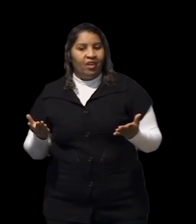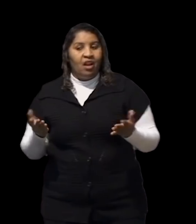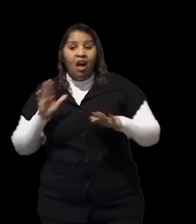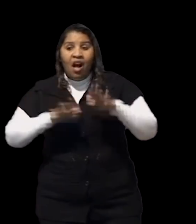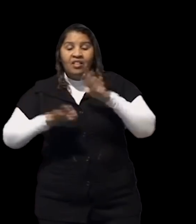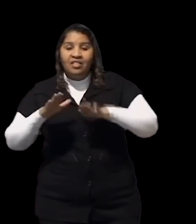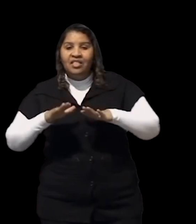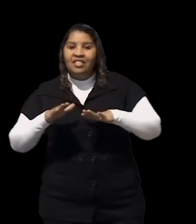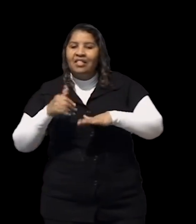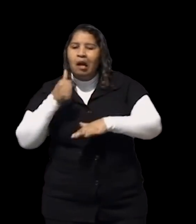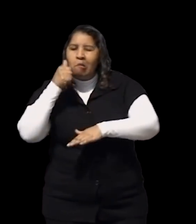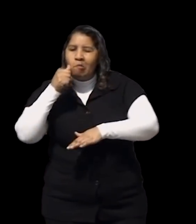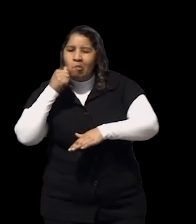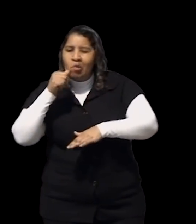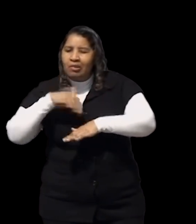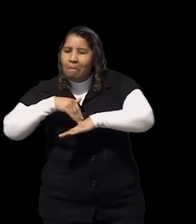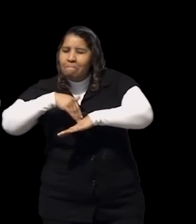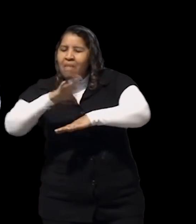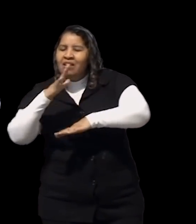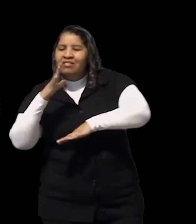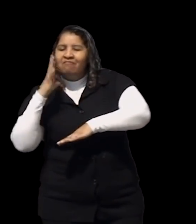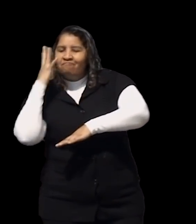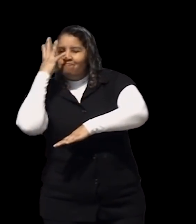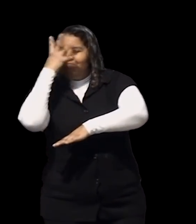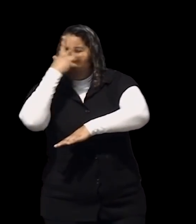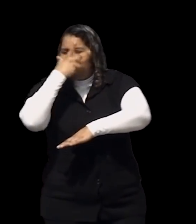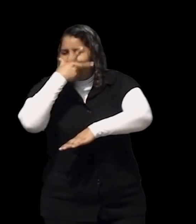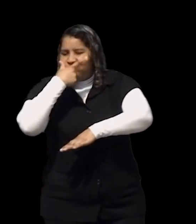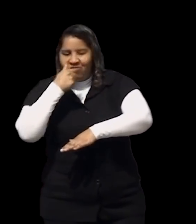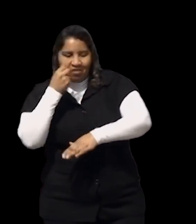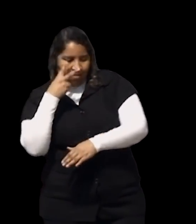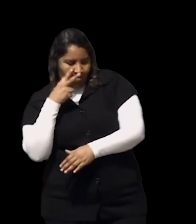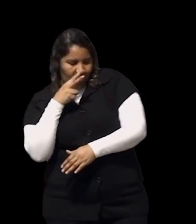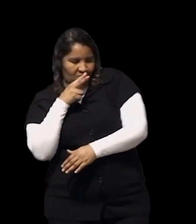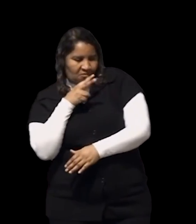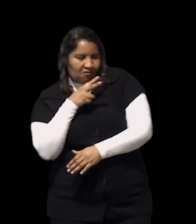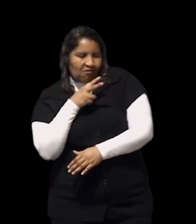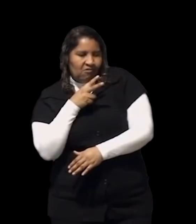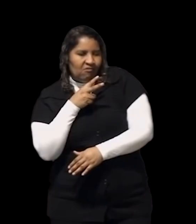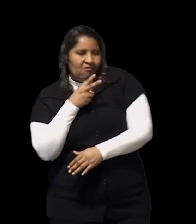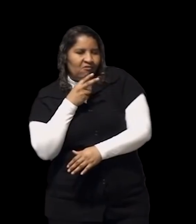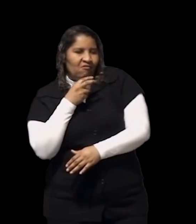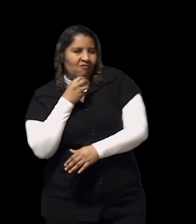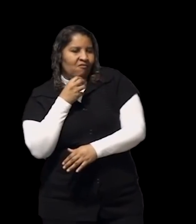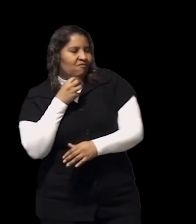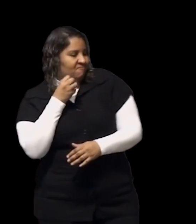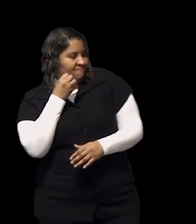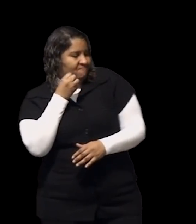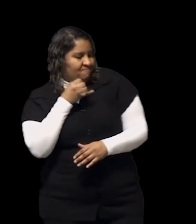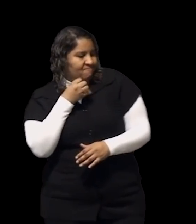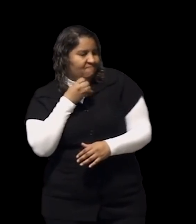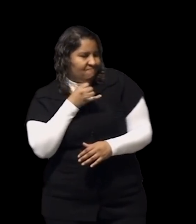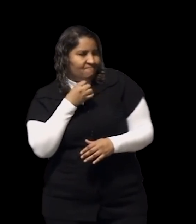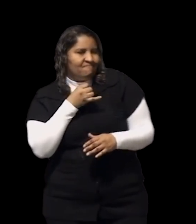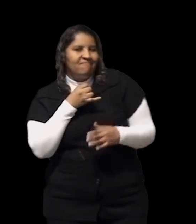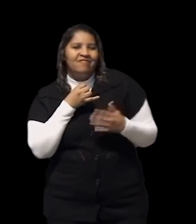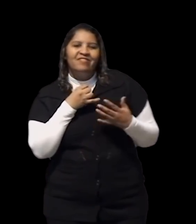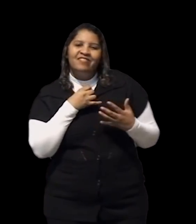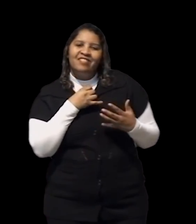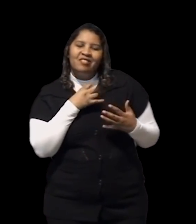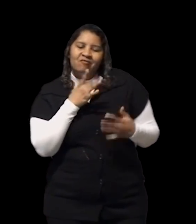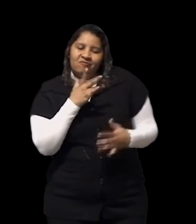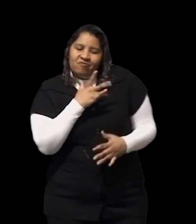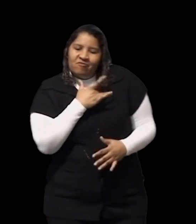mais bonita da igreja tá apaixonada por ele e tá dando todos os sinais e pisca e manda